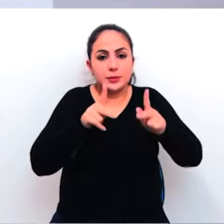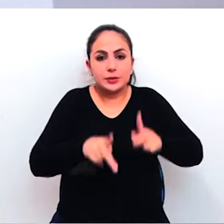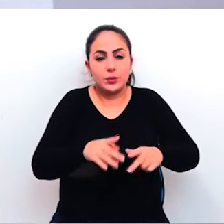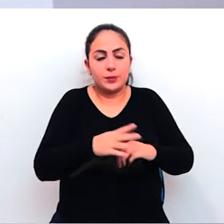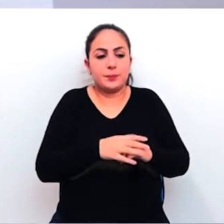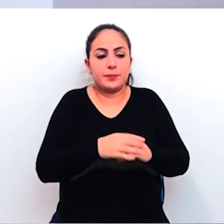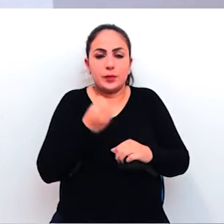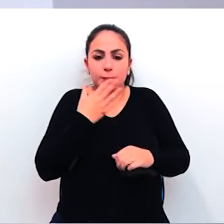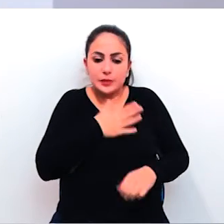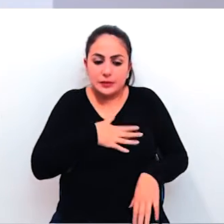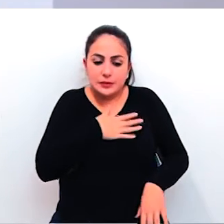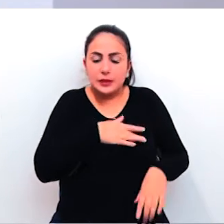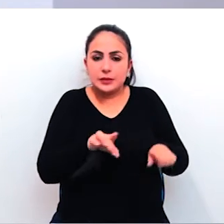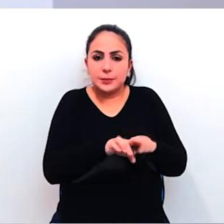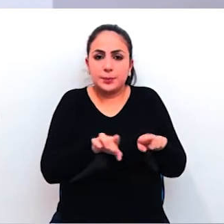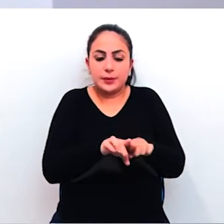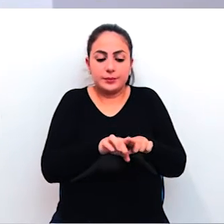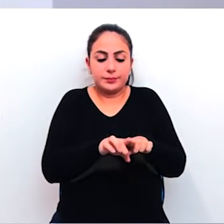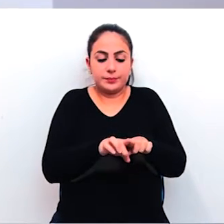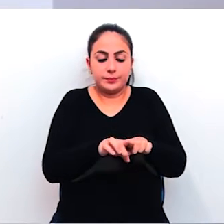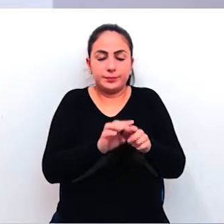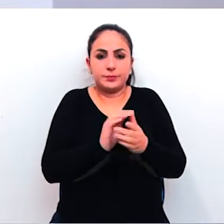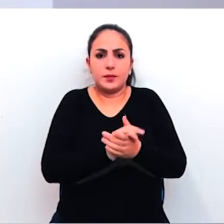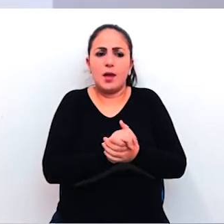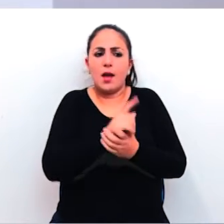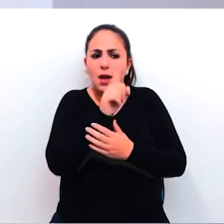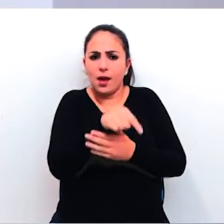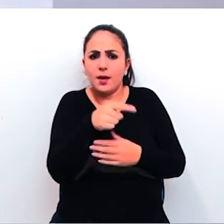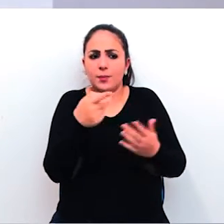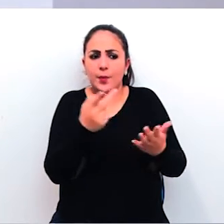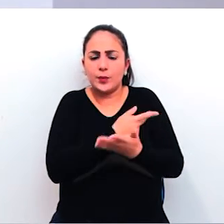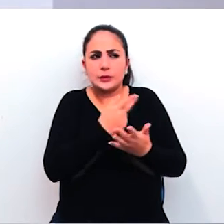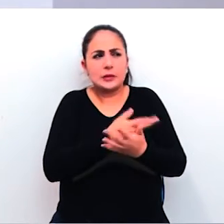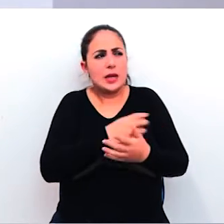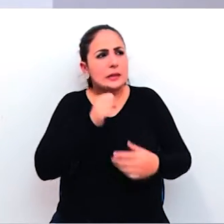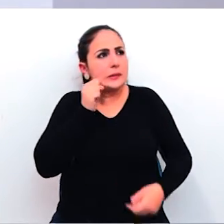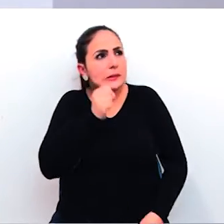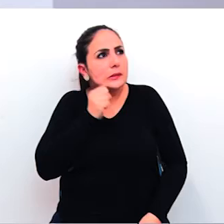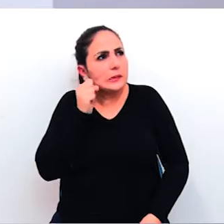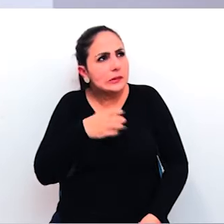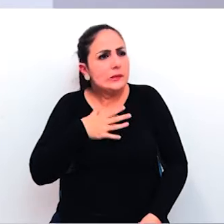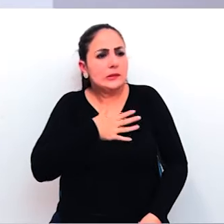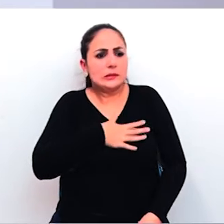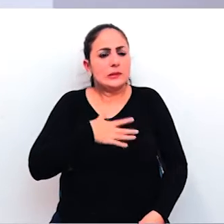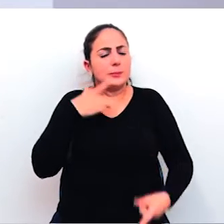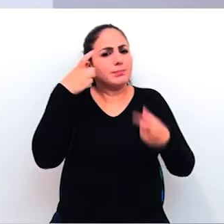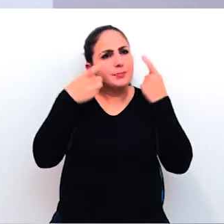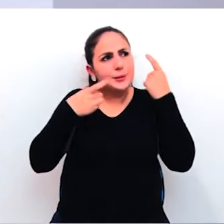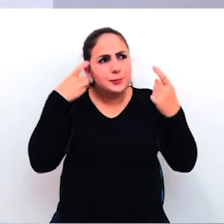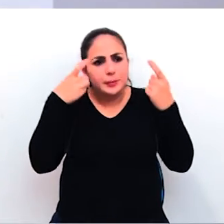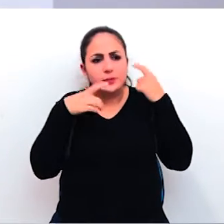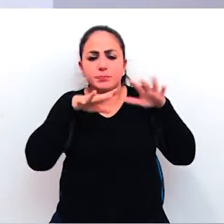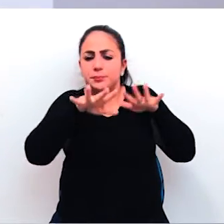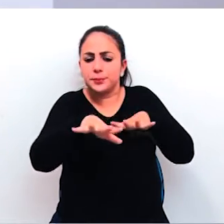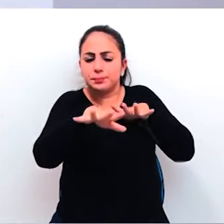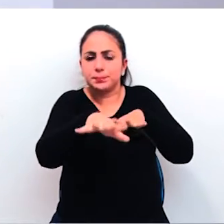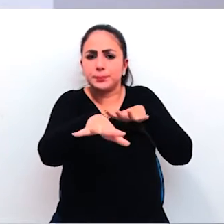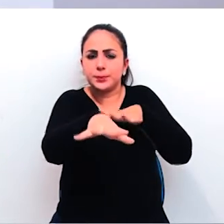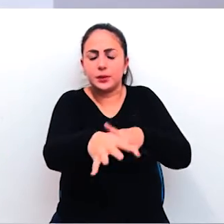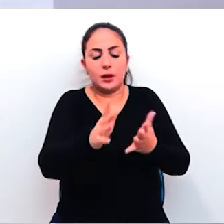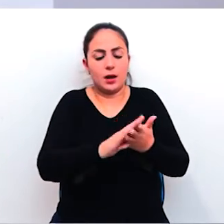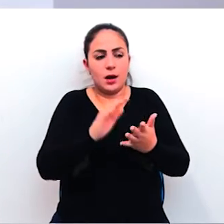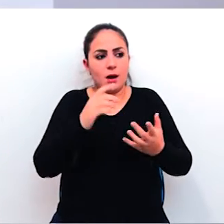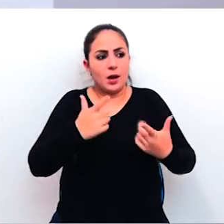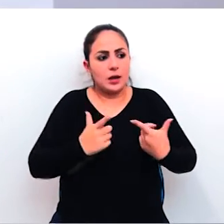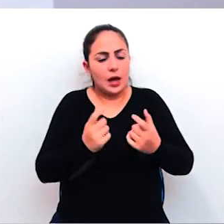das pessoas para o bem estar delas e também é motivo de estresse e preocupação de engarrafamentos